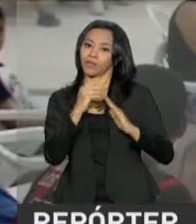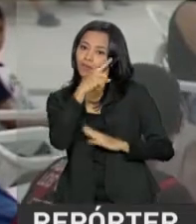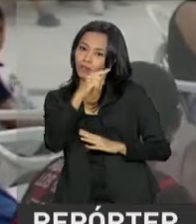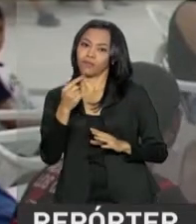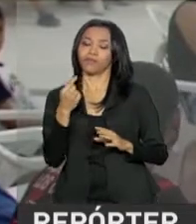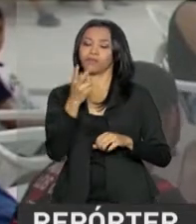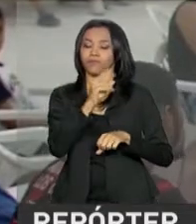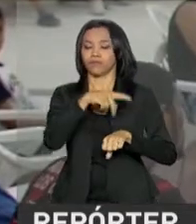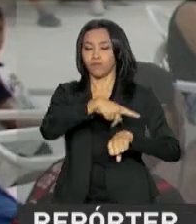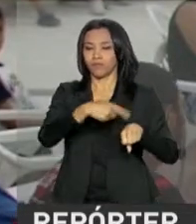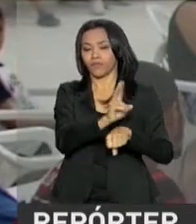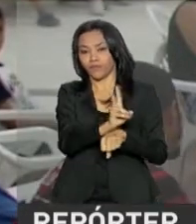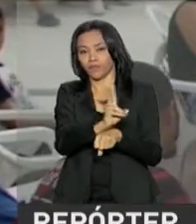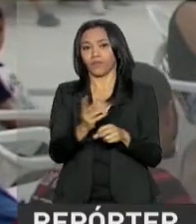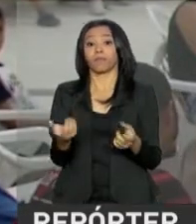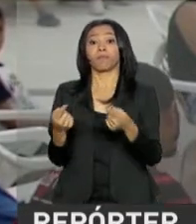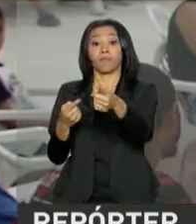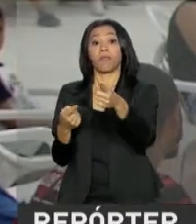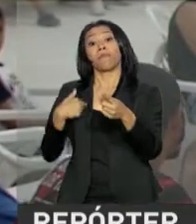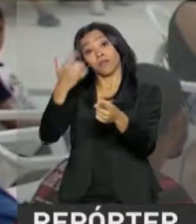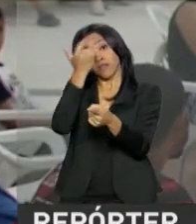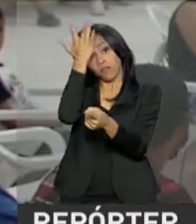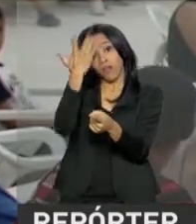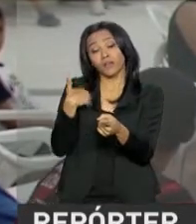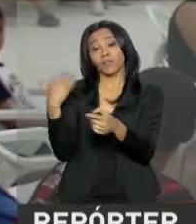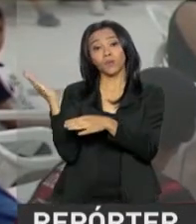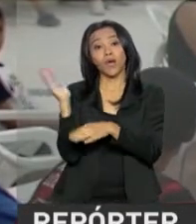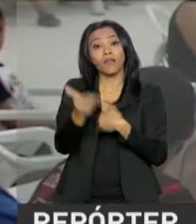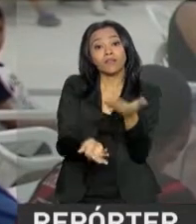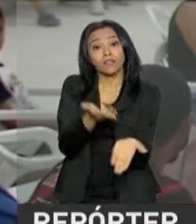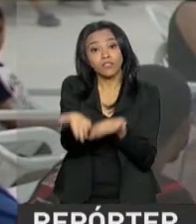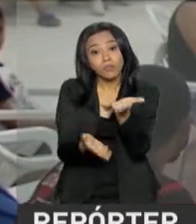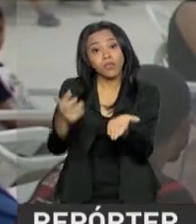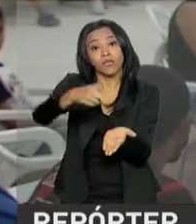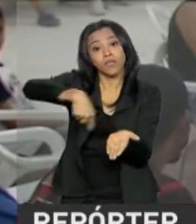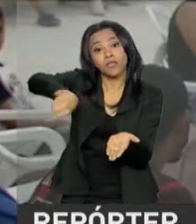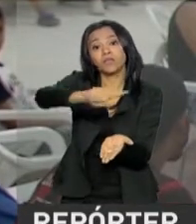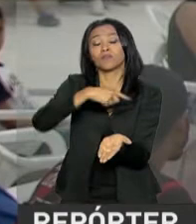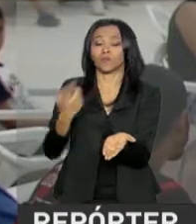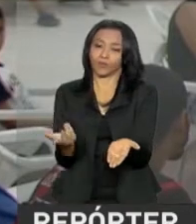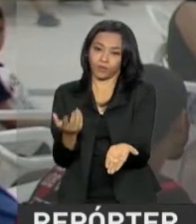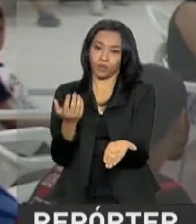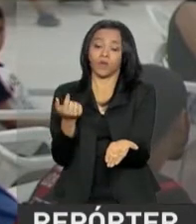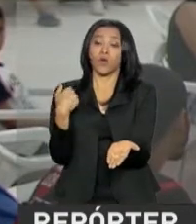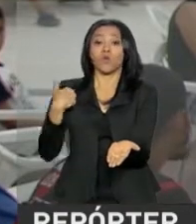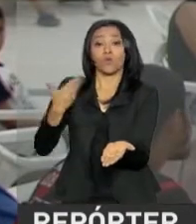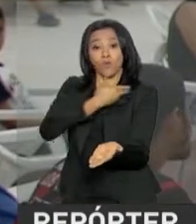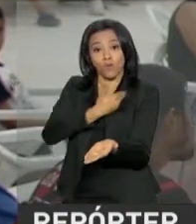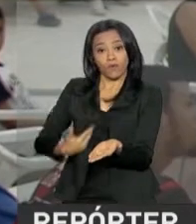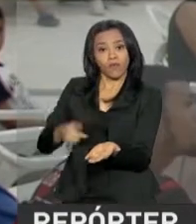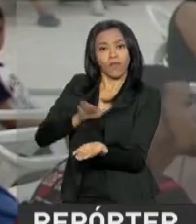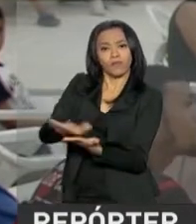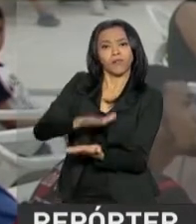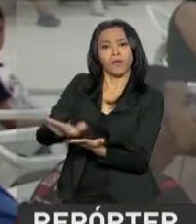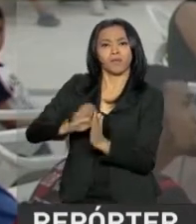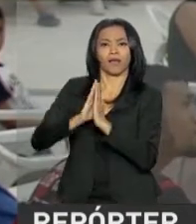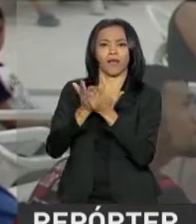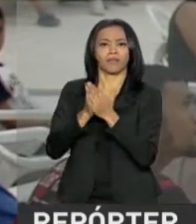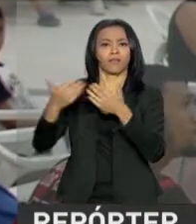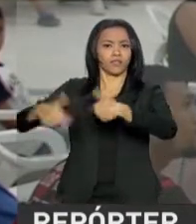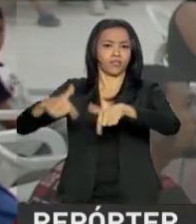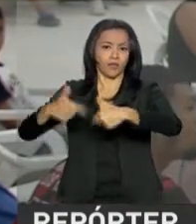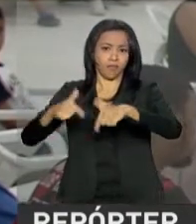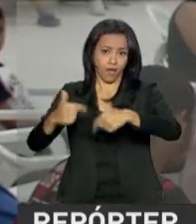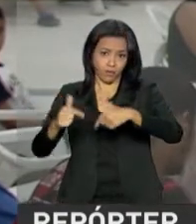facilitar o atendimento aos imigrantes venezuelano o governo está emitindo carteiras de trabalho aqui no centro de